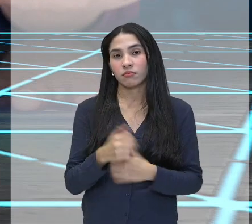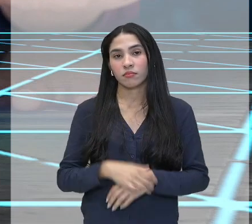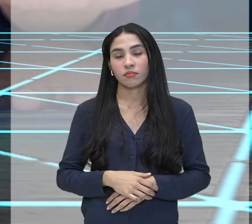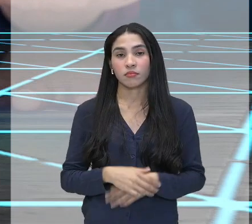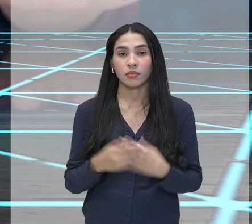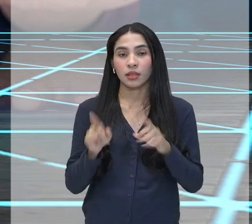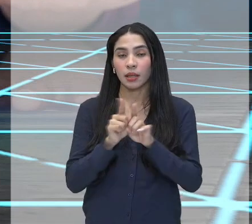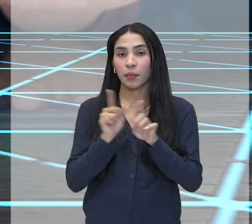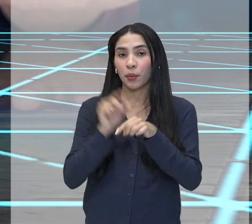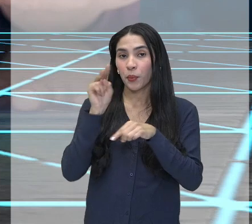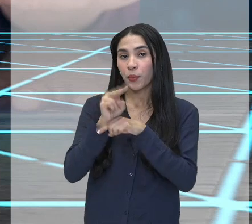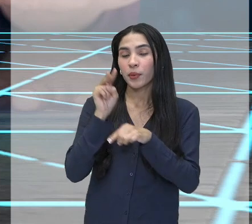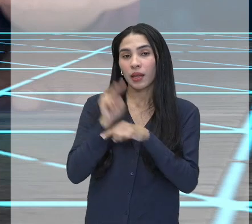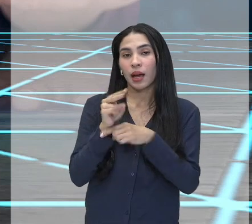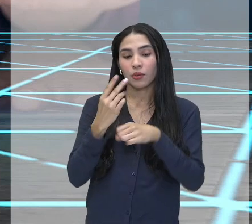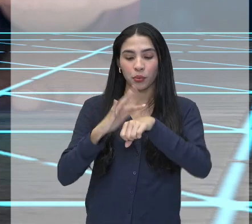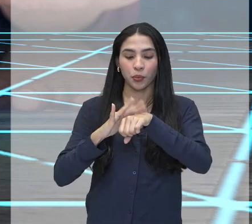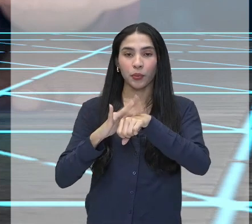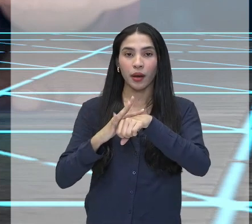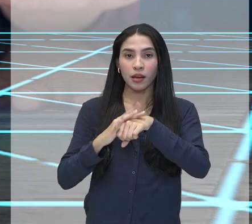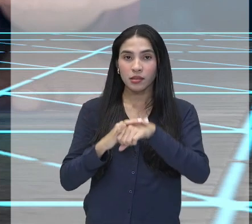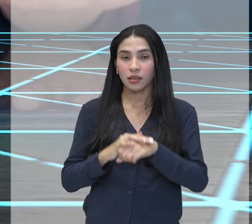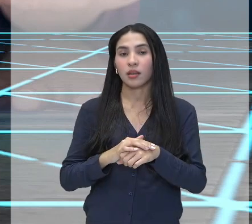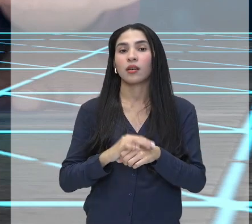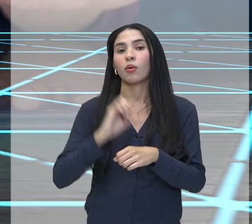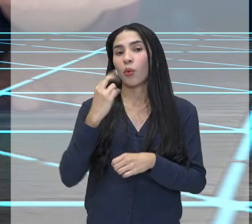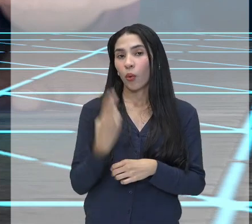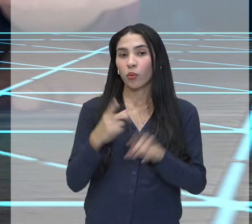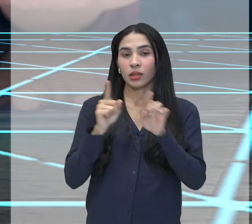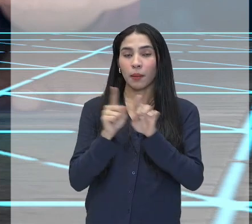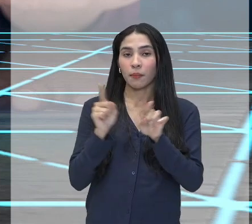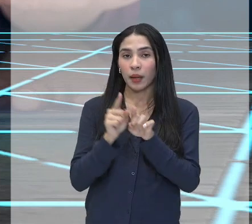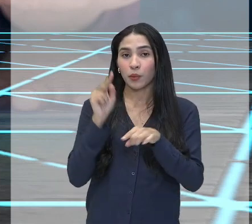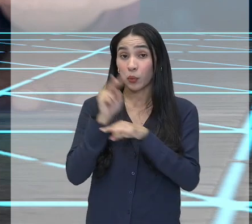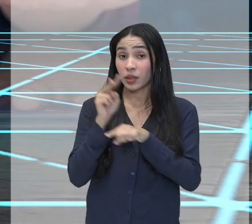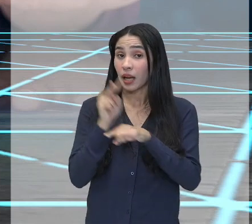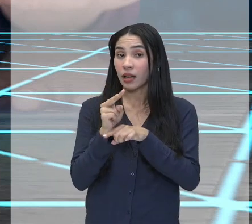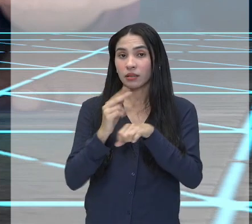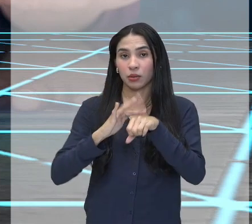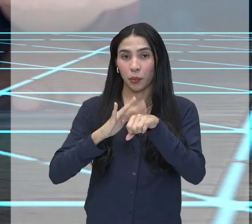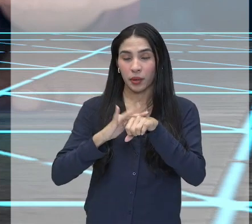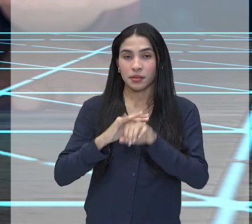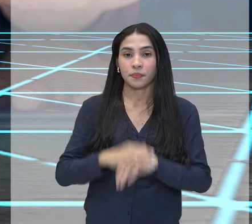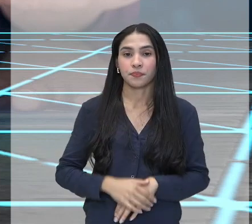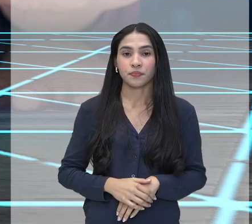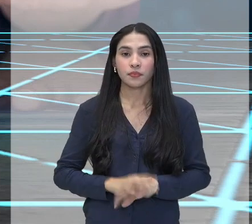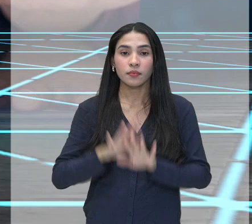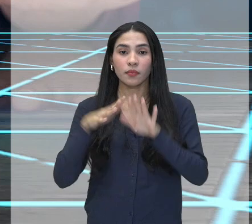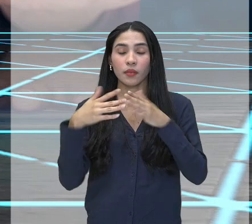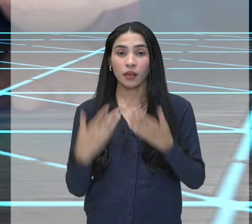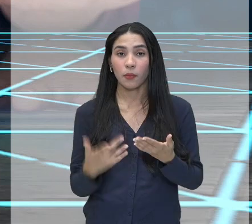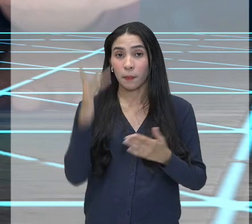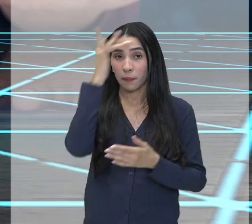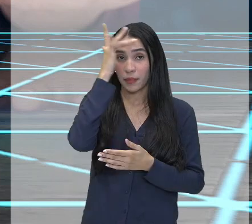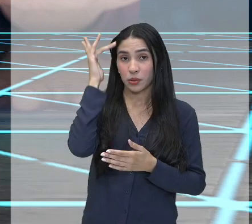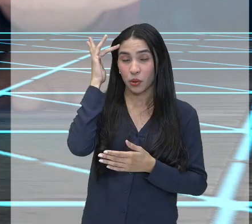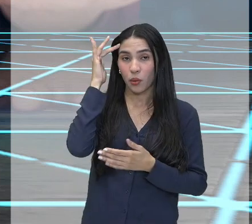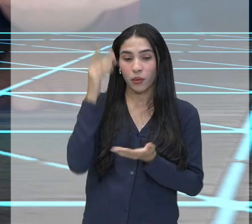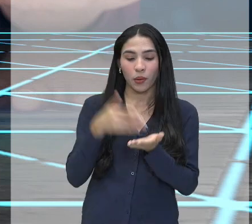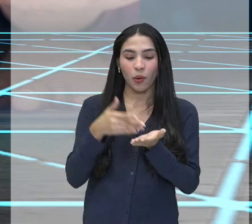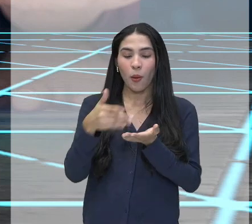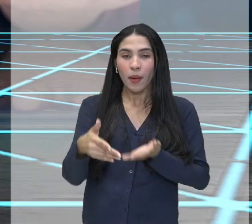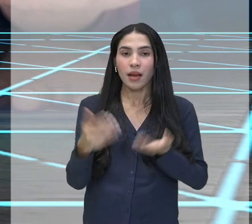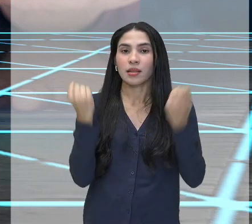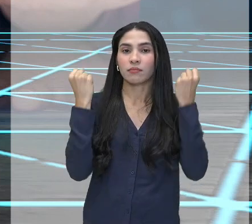para o tratamento dessa doença e até para a prevenção dessa doença? Então, a pessoa que começa a